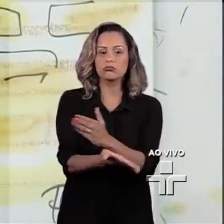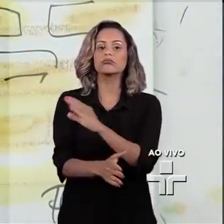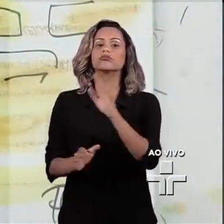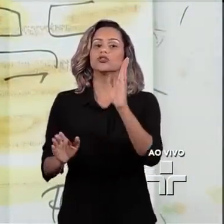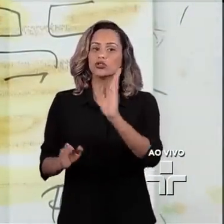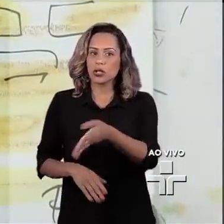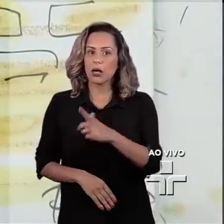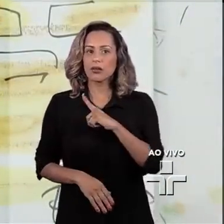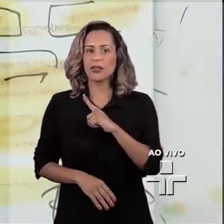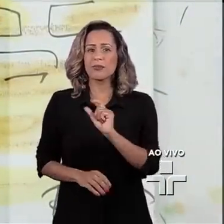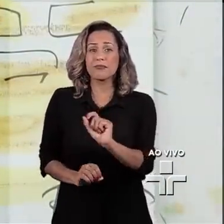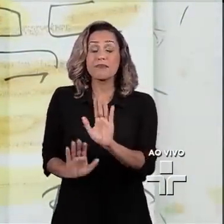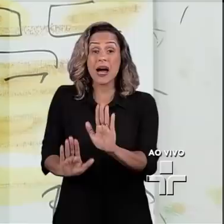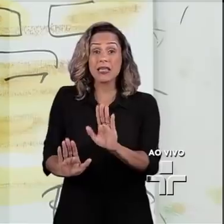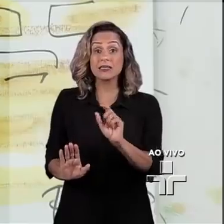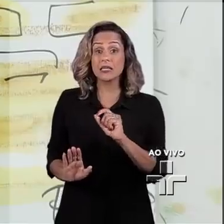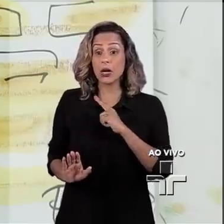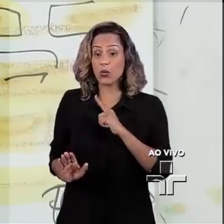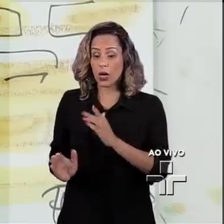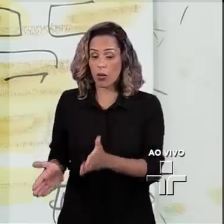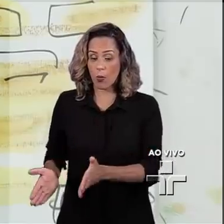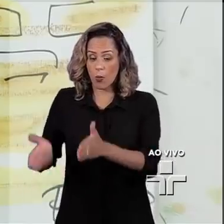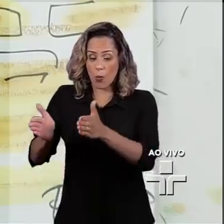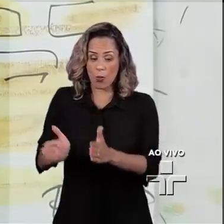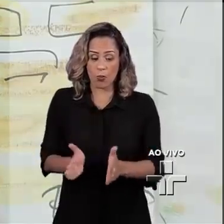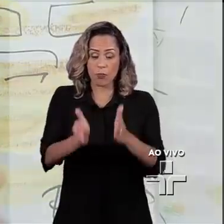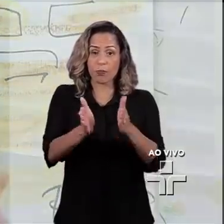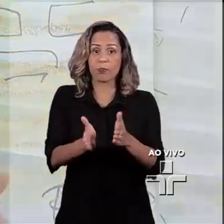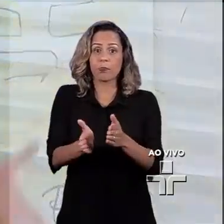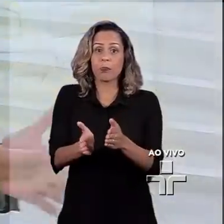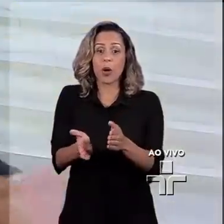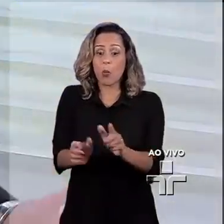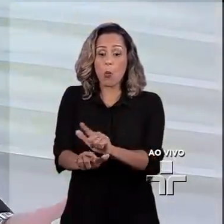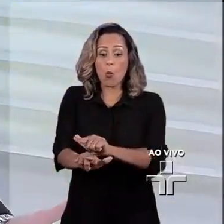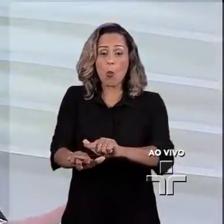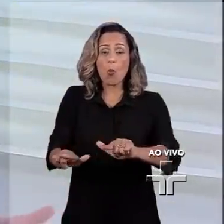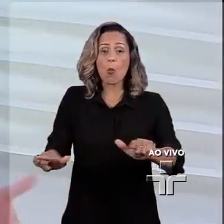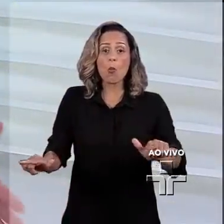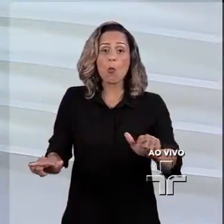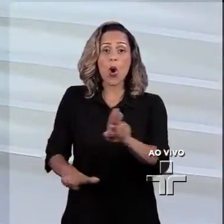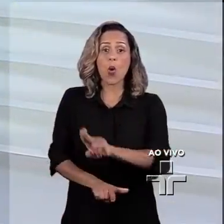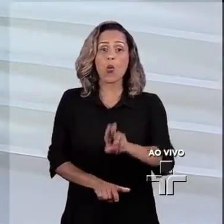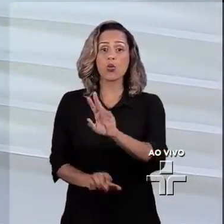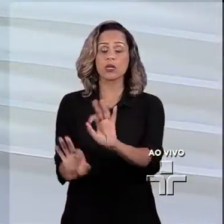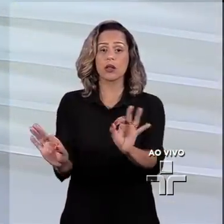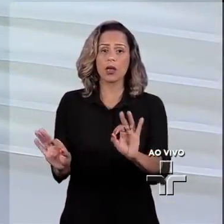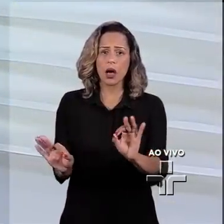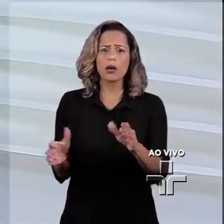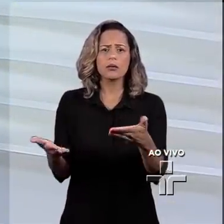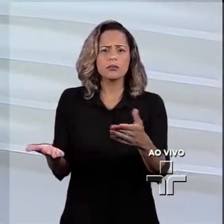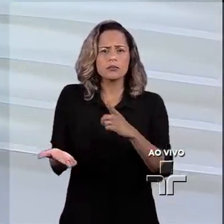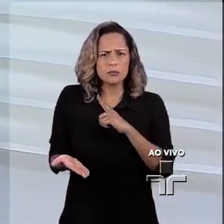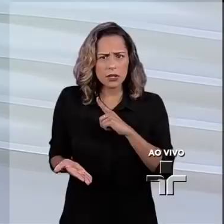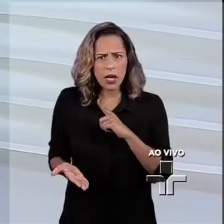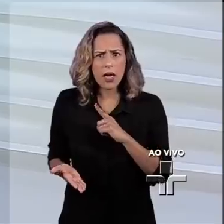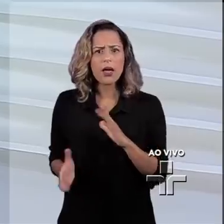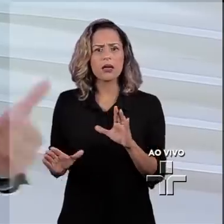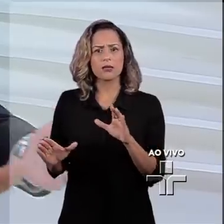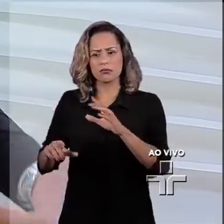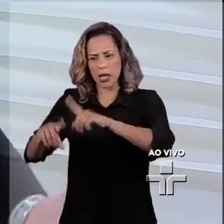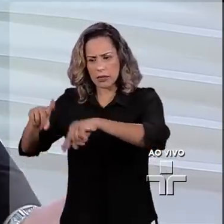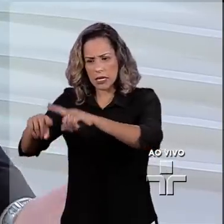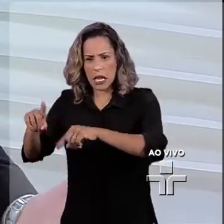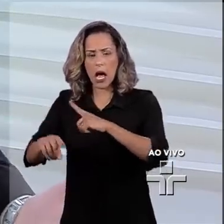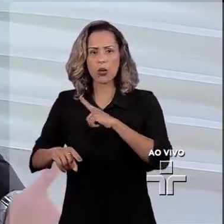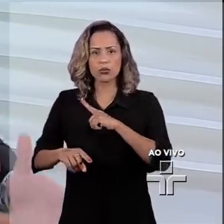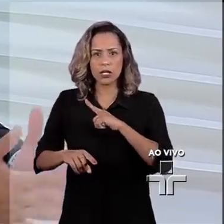nem 20% da sua ocupação sendo utilizada. Quer dizer, você tem equipamento, você tem a coleta seletiva, mas você não tem